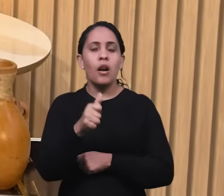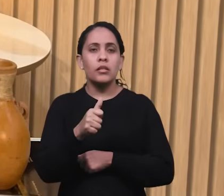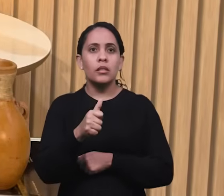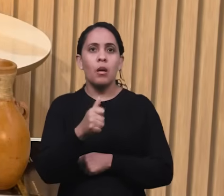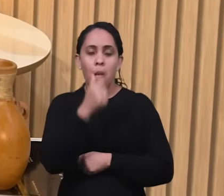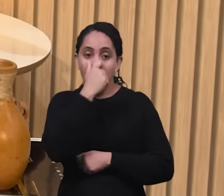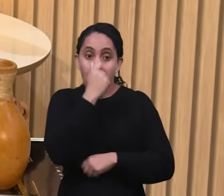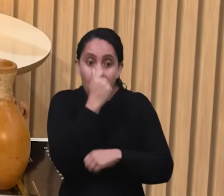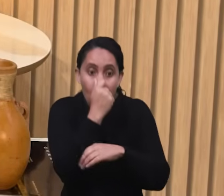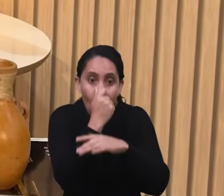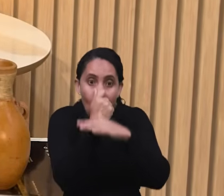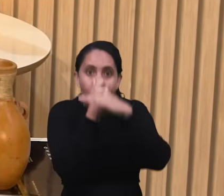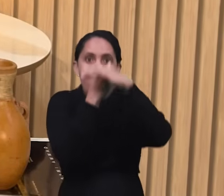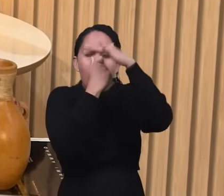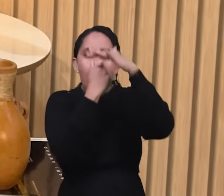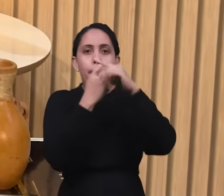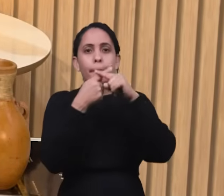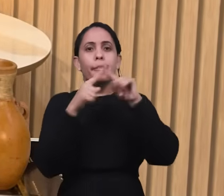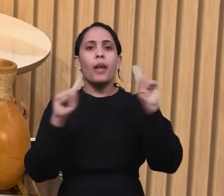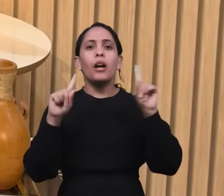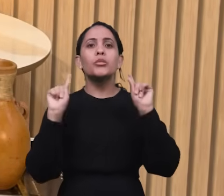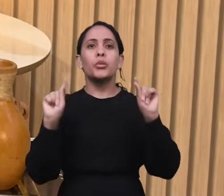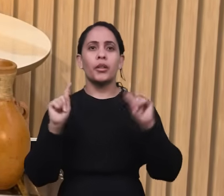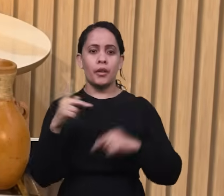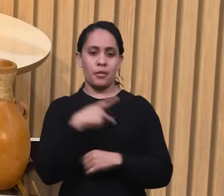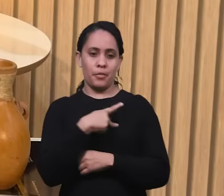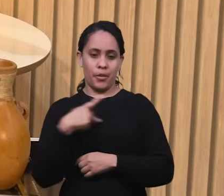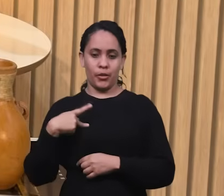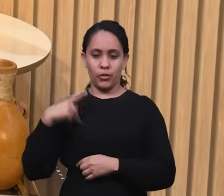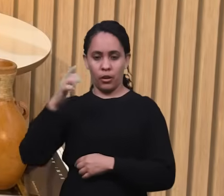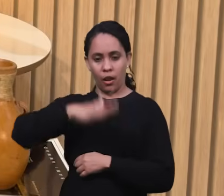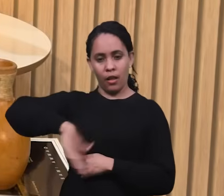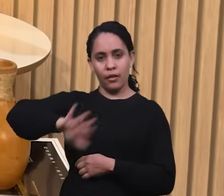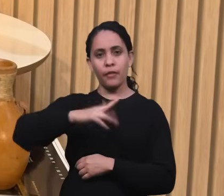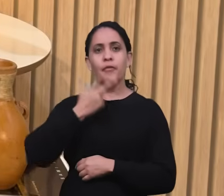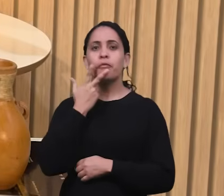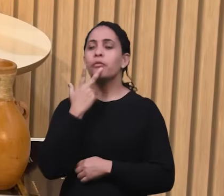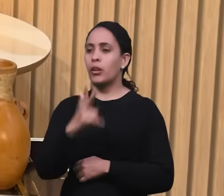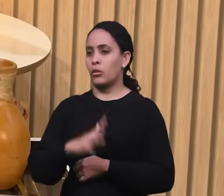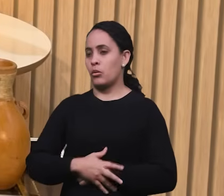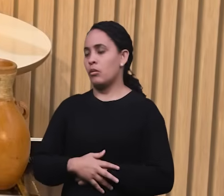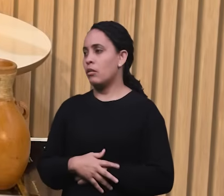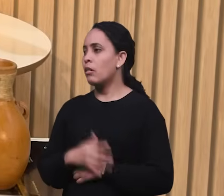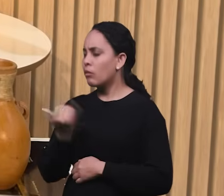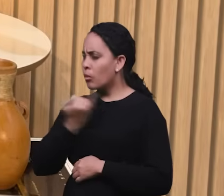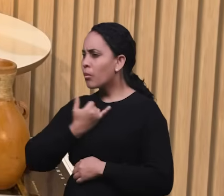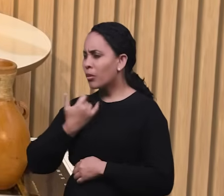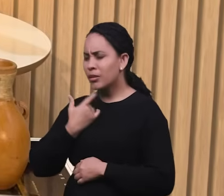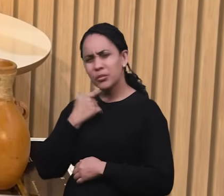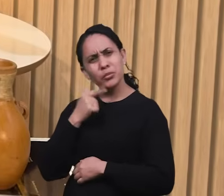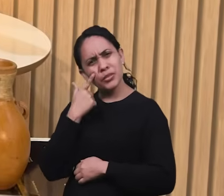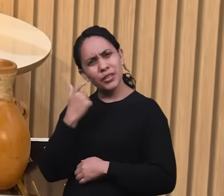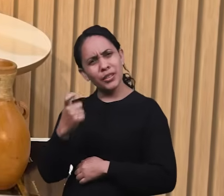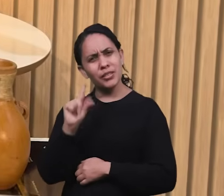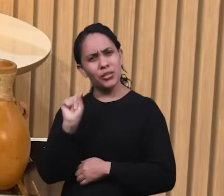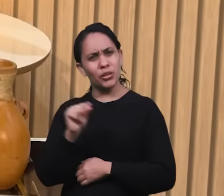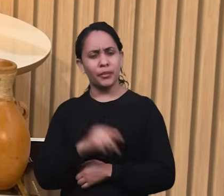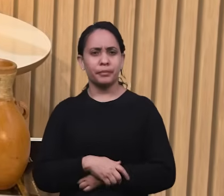Mas, pastores desse país, um pastor falou conosco uma coisa muito interessante. Ele disse: